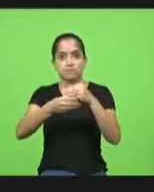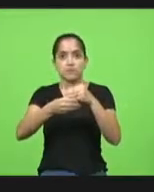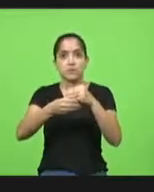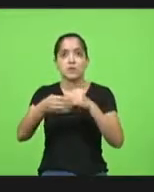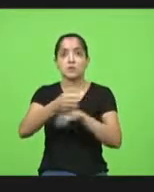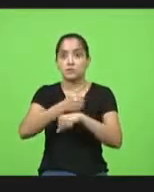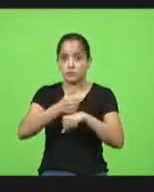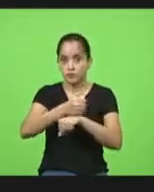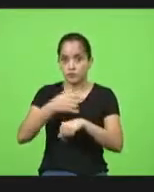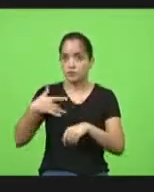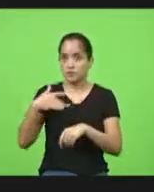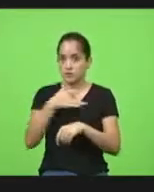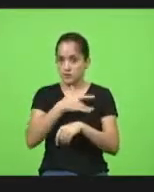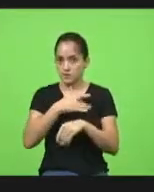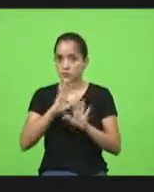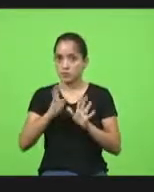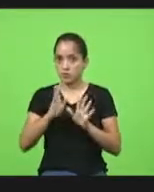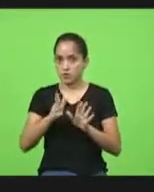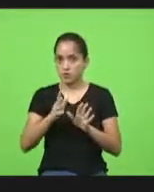já recebem.